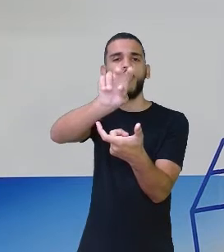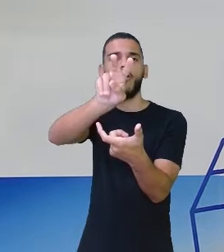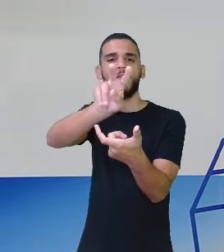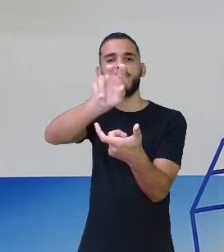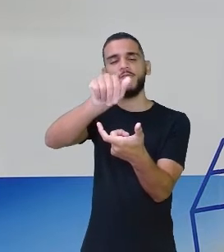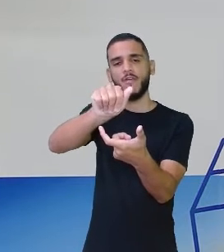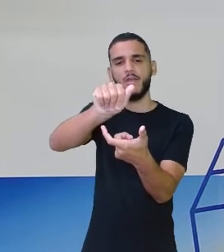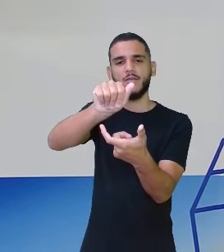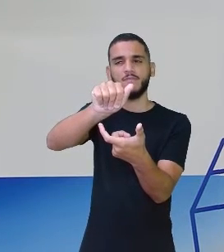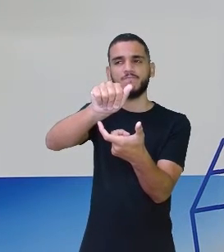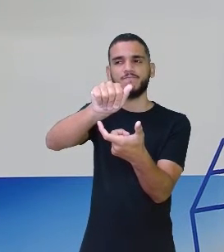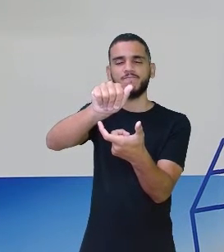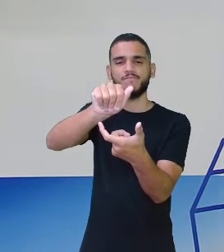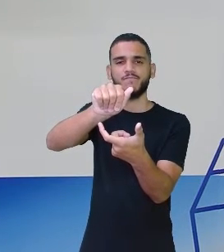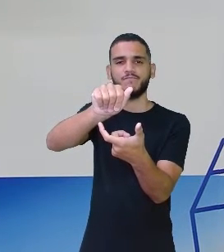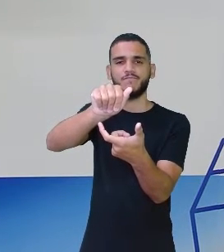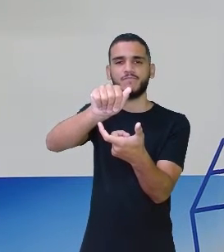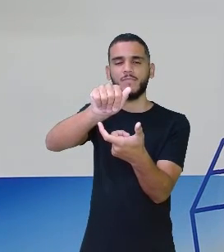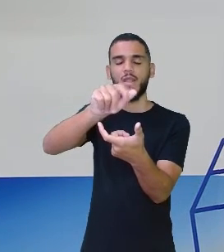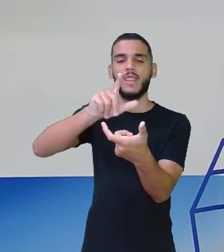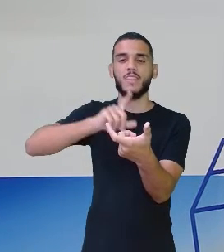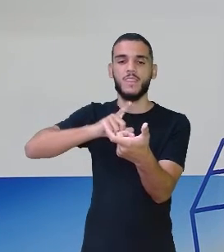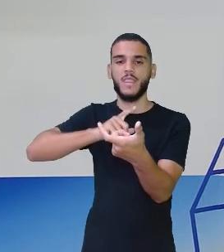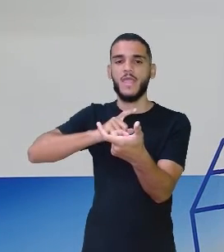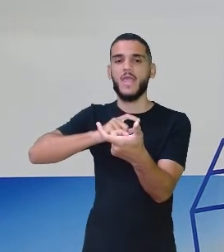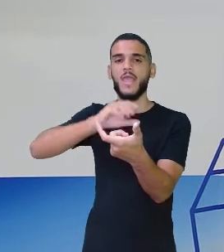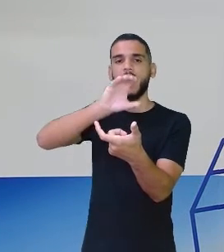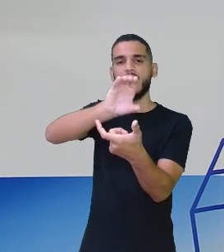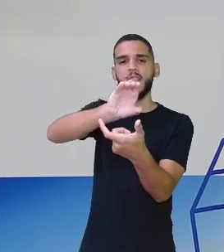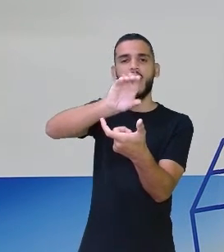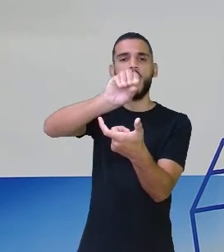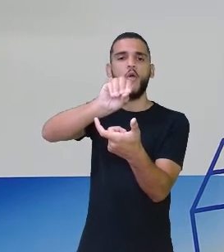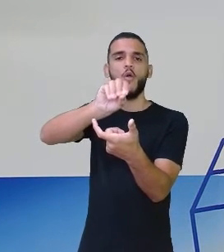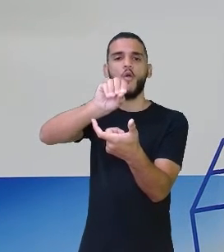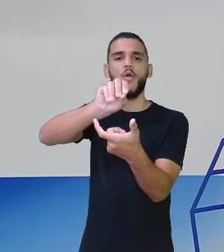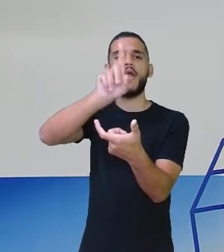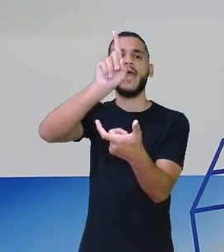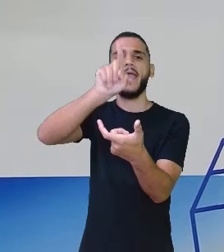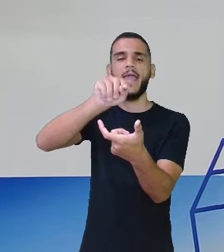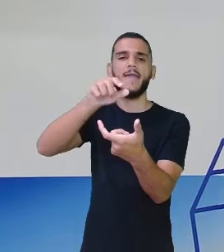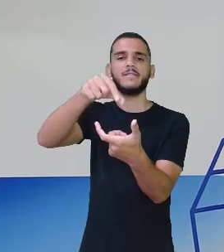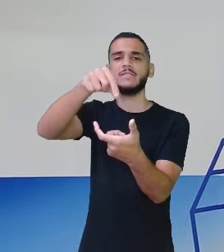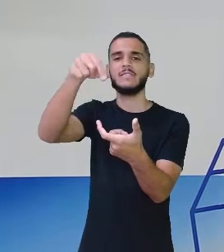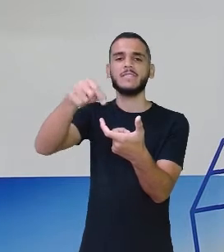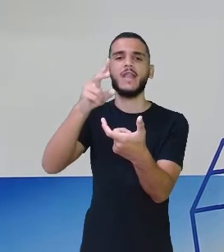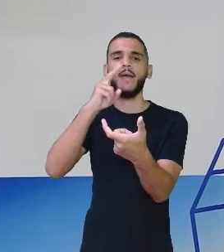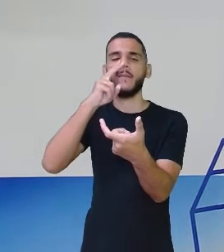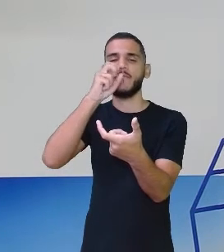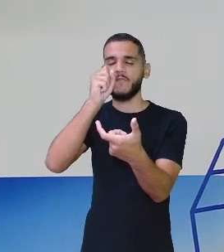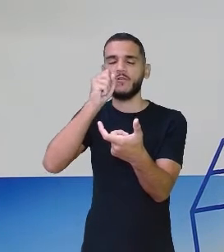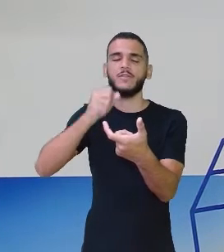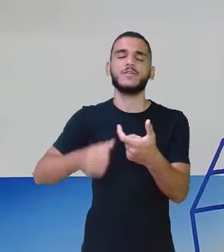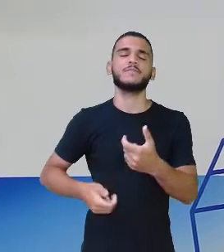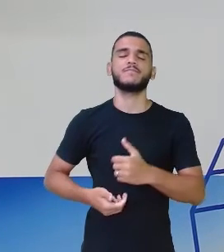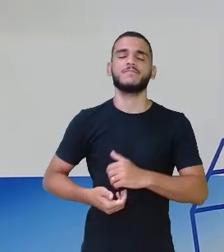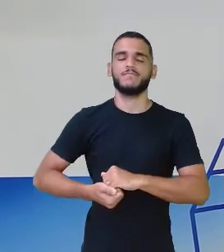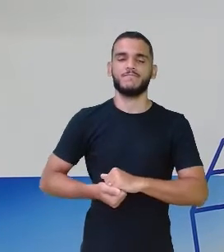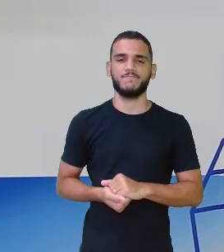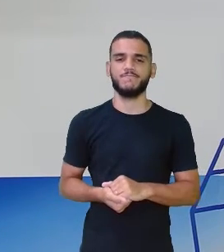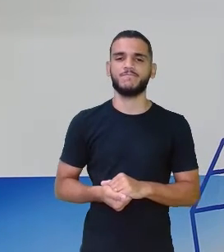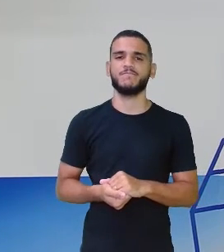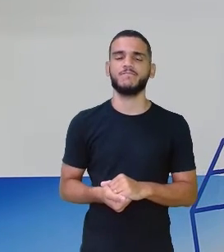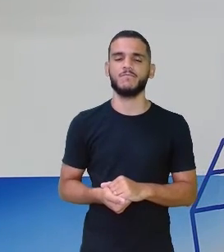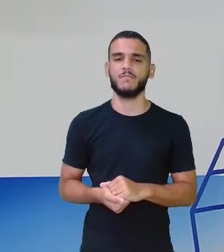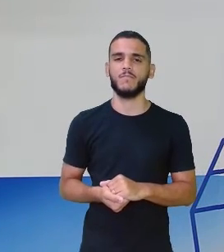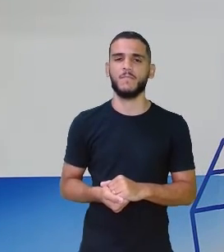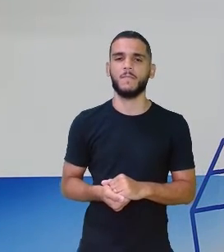Escova. Achei a minha sílaba tônica. As outras são sílabas átonas. São as sílabas